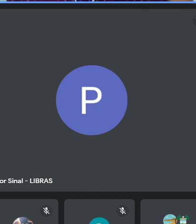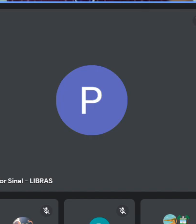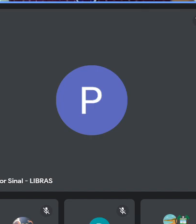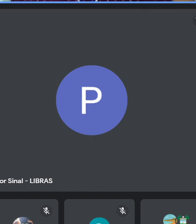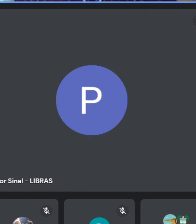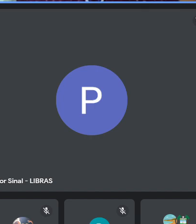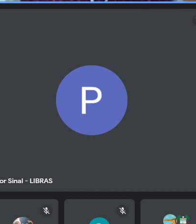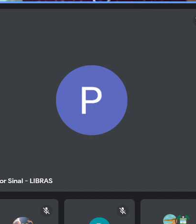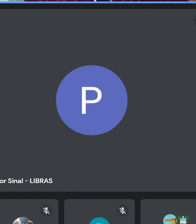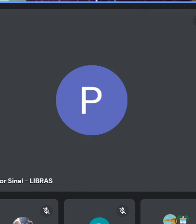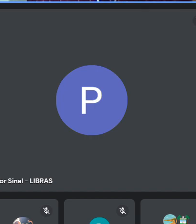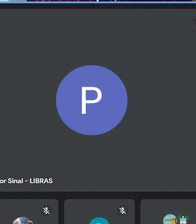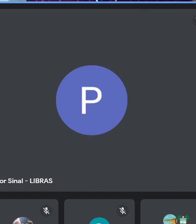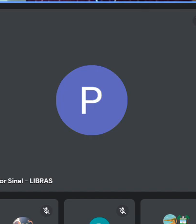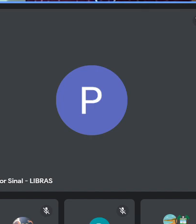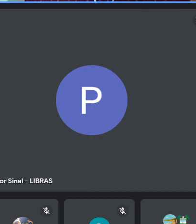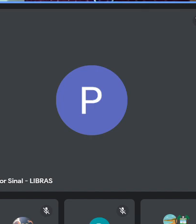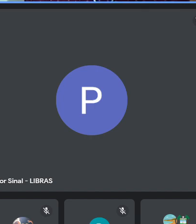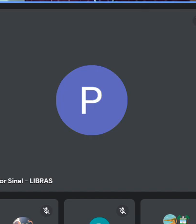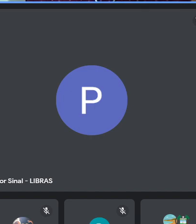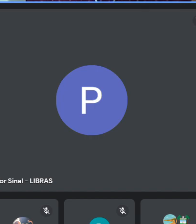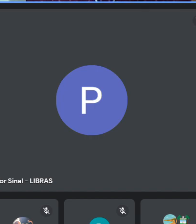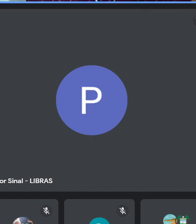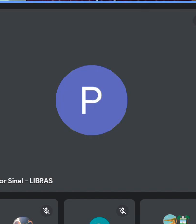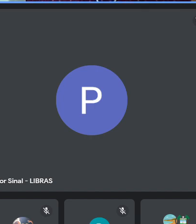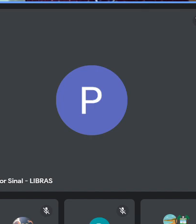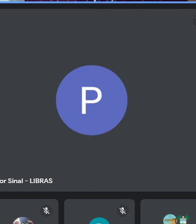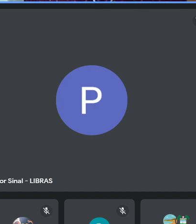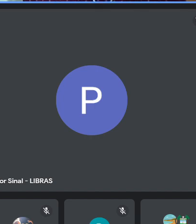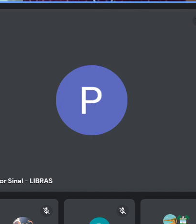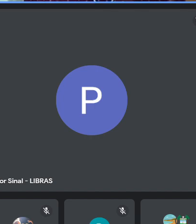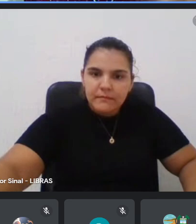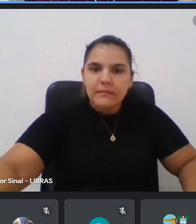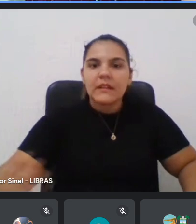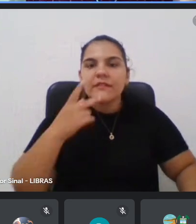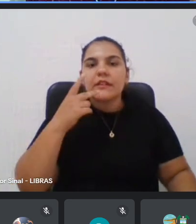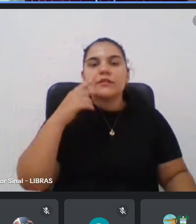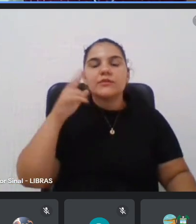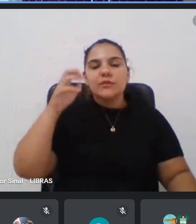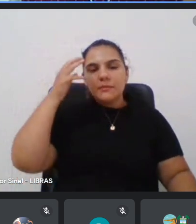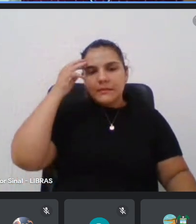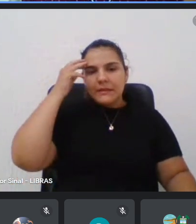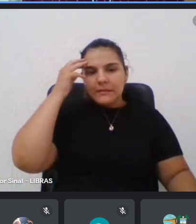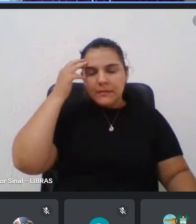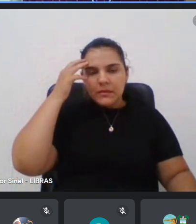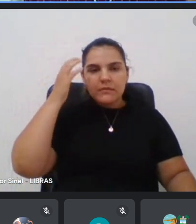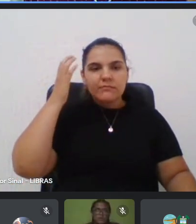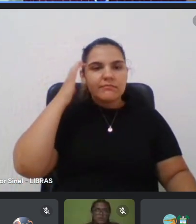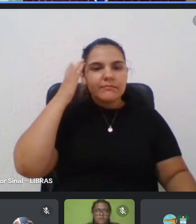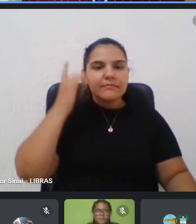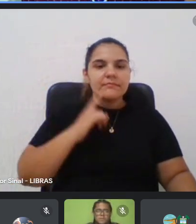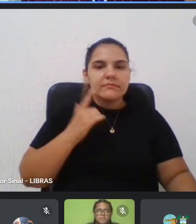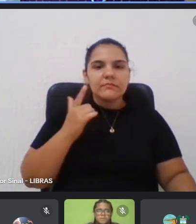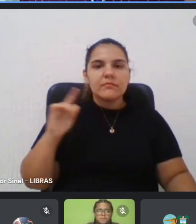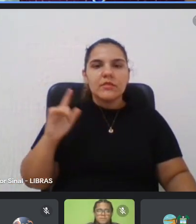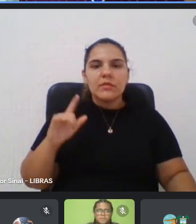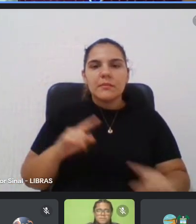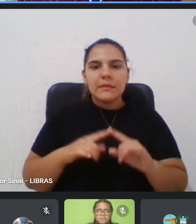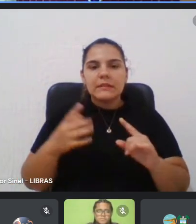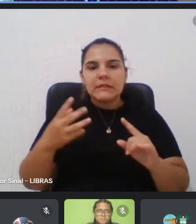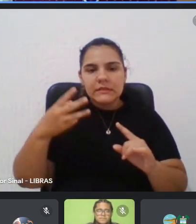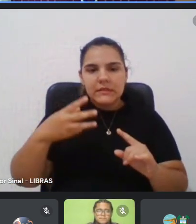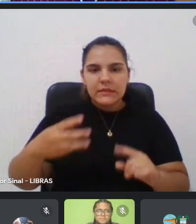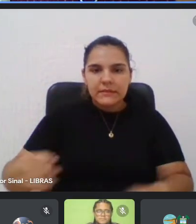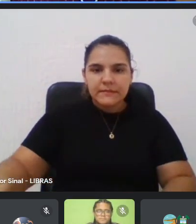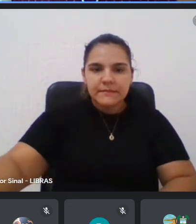audiovisuais que Rômulo até falou aqui em relação à memória, estava achando que estava no outro inciso, lembrei agora que era um terceiro. Então, a gente está